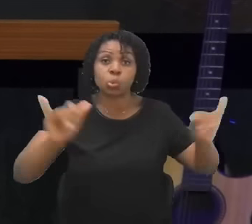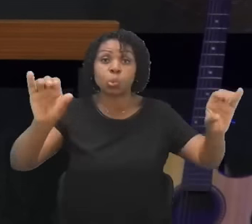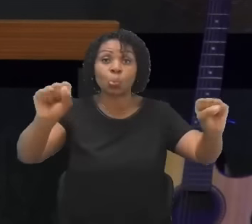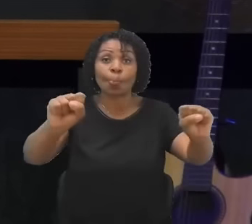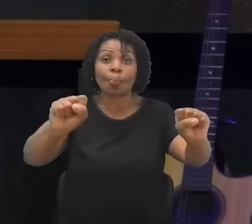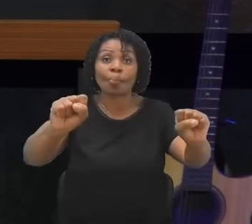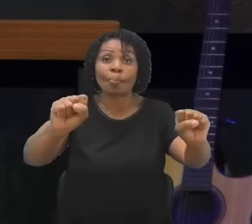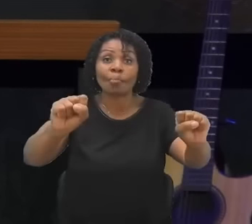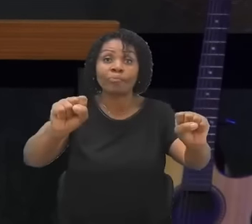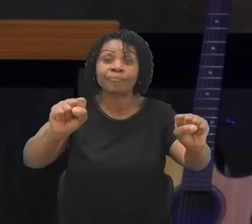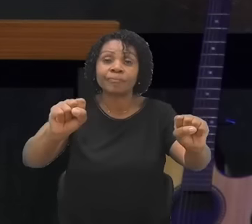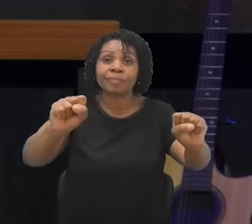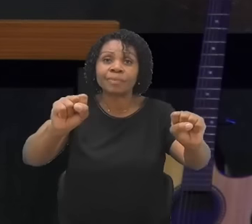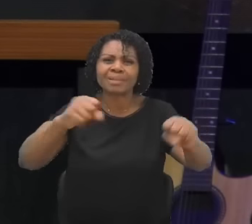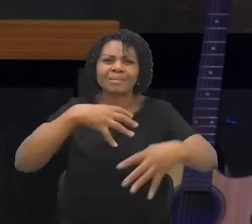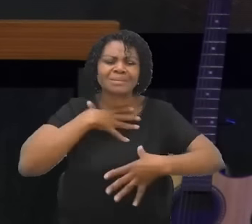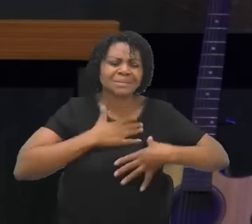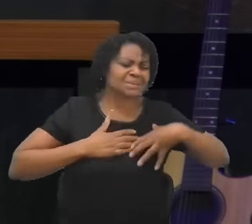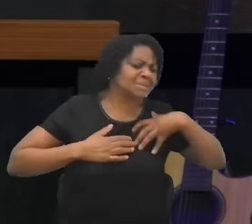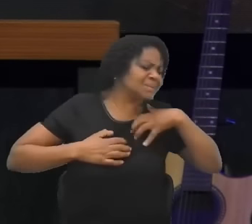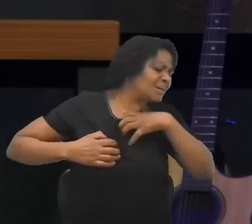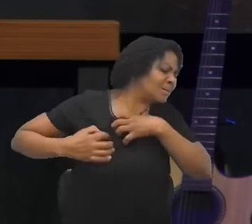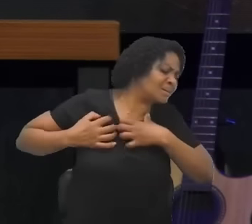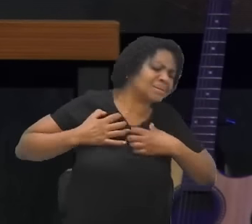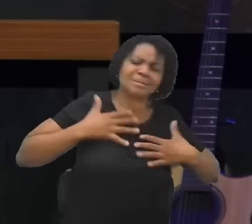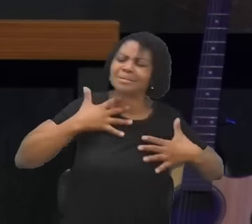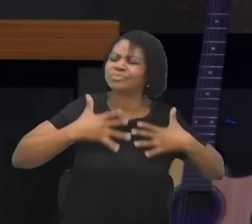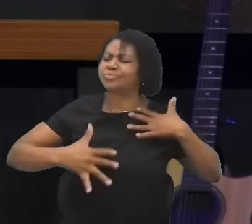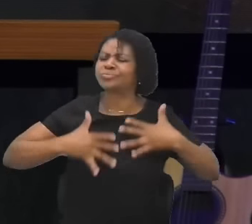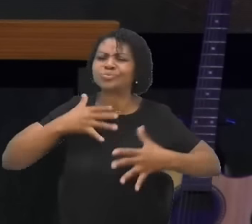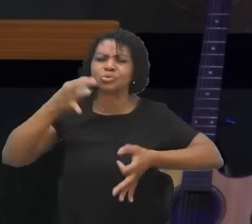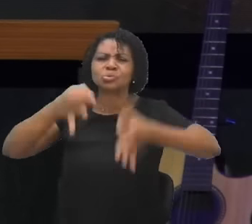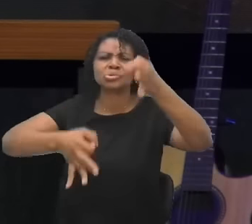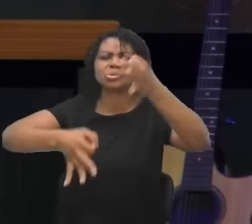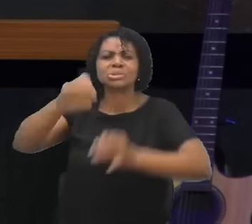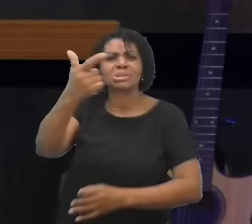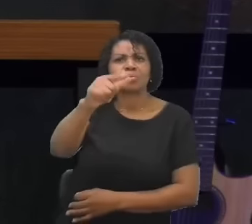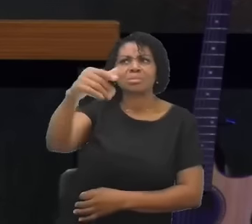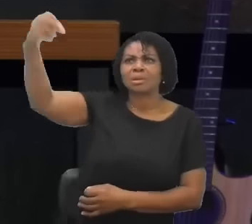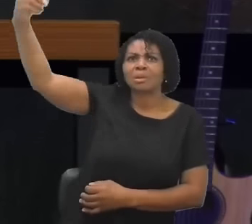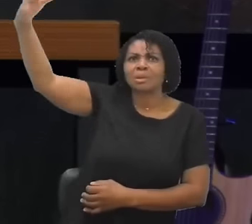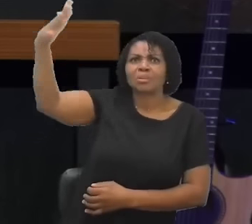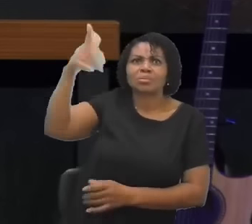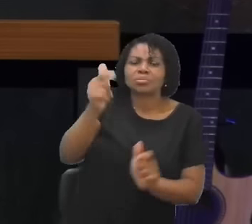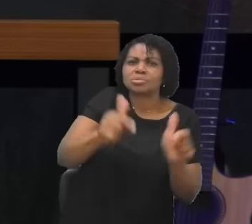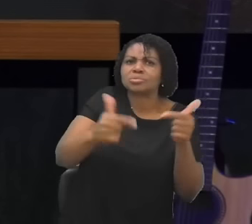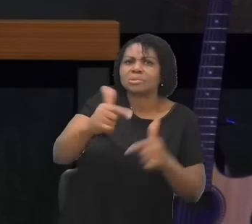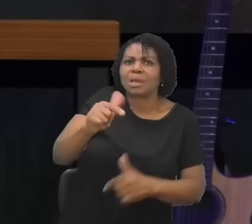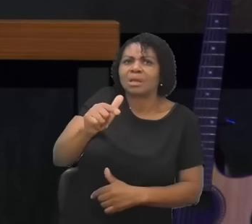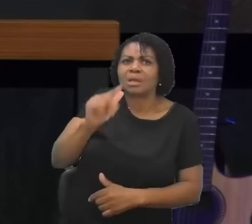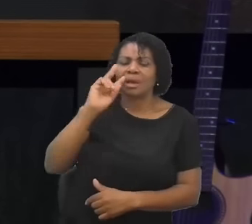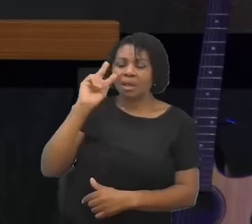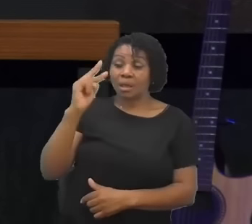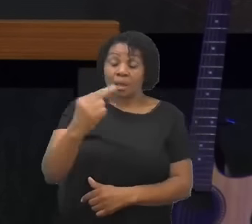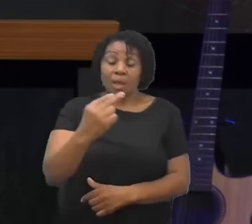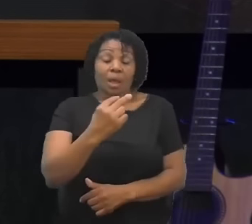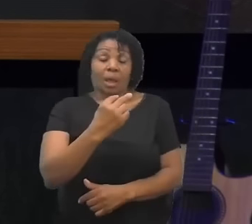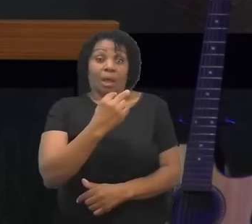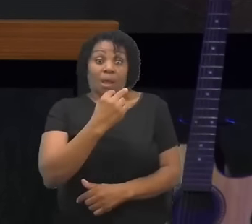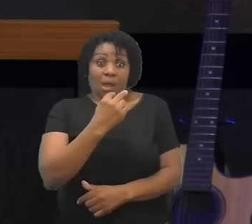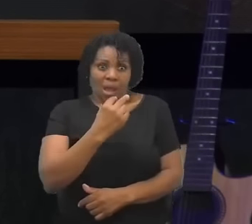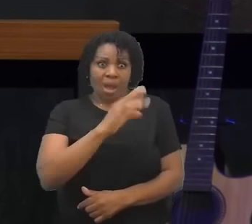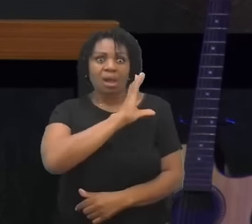Então essas coisas vão trazendo angústia para a gente. Cadê a justiça? Cadê a luz? Aí você tem que olhar para a tua luz. A luz